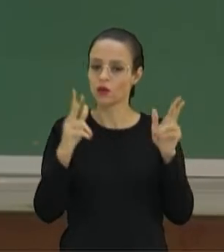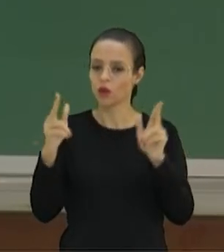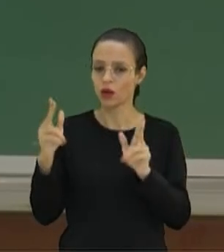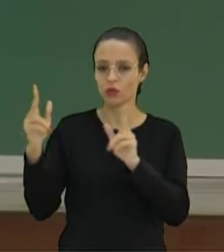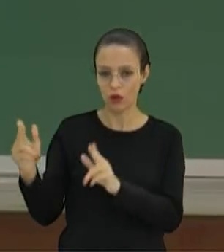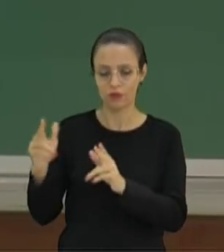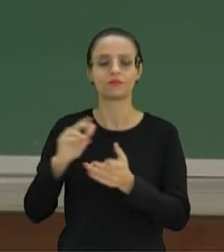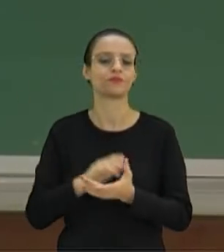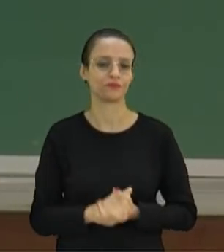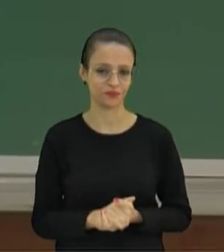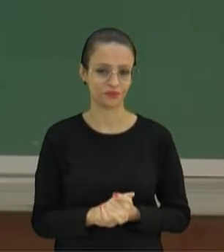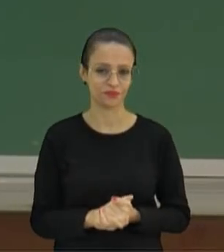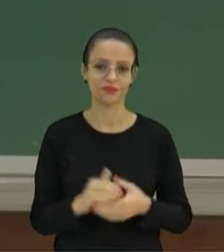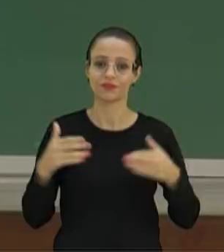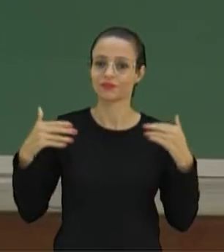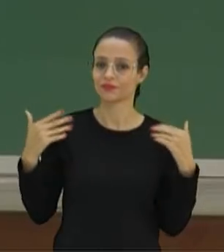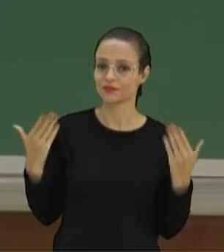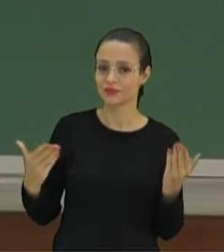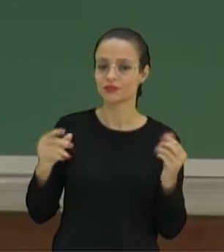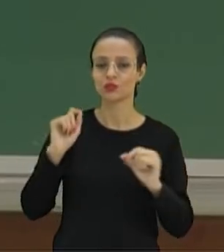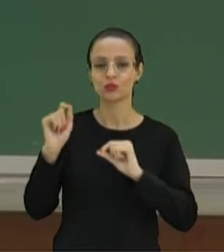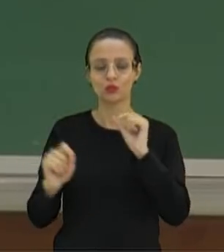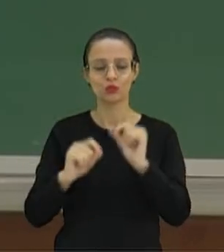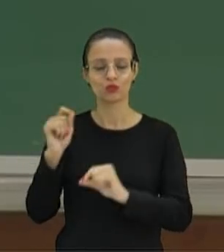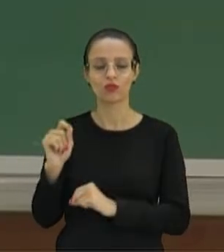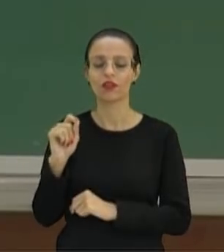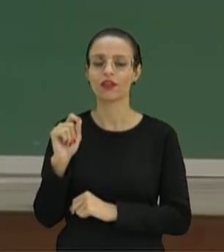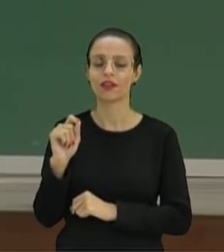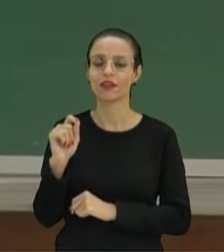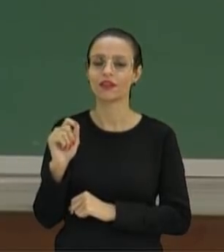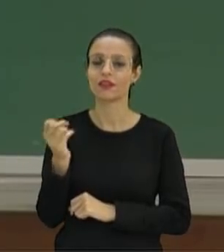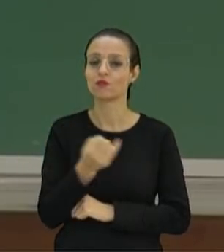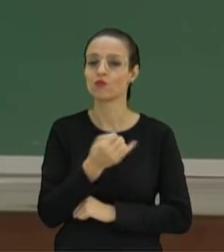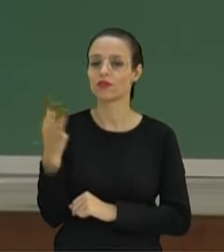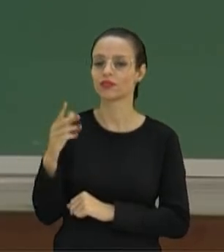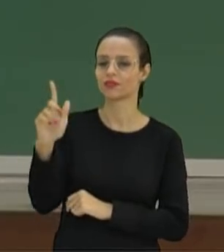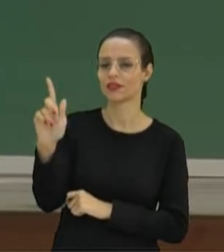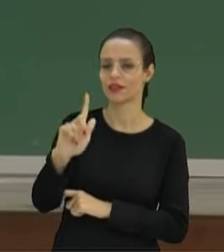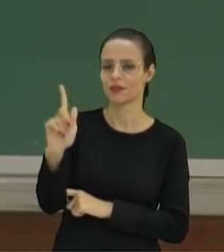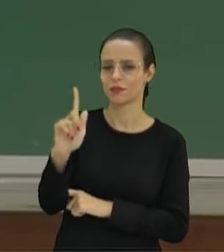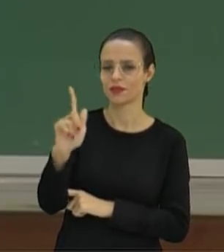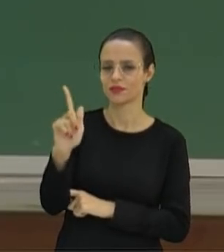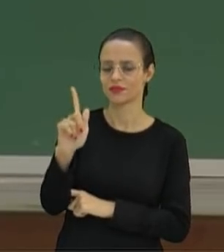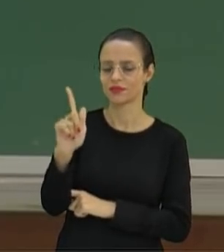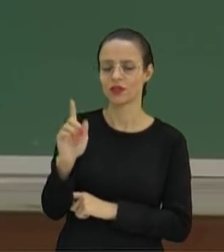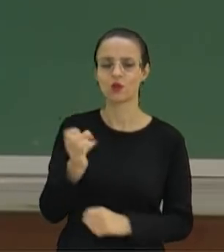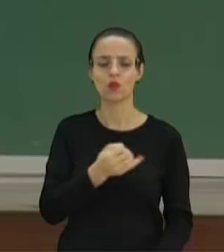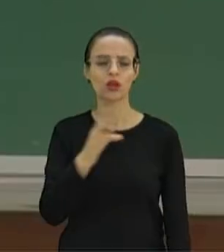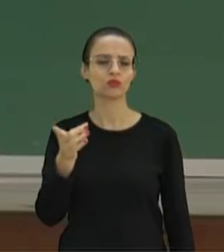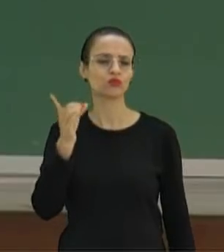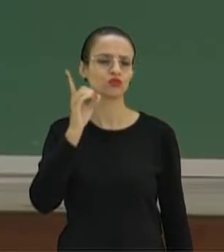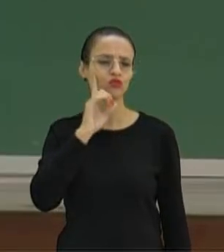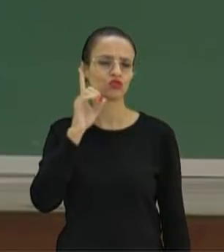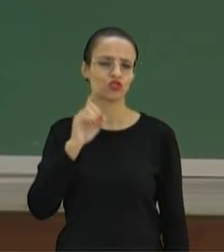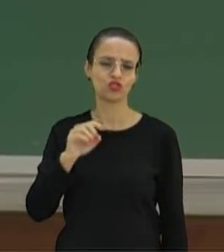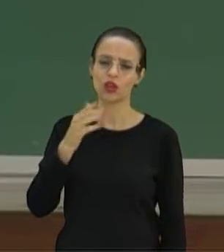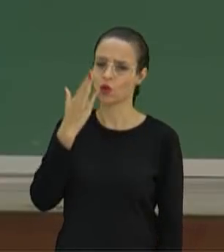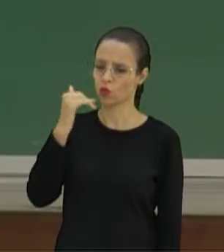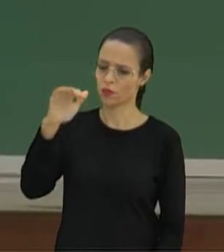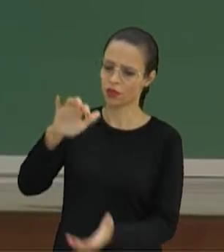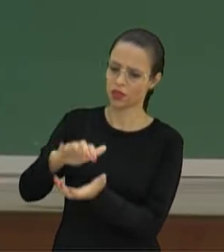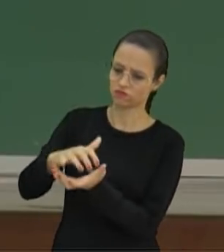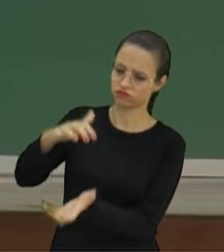medidas iguais. Então, eu quero saber lá, ó, quantos gramas, né, quantos dias vão durar a nossa